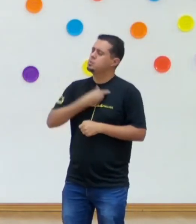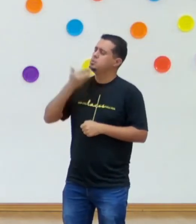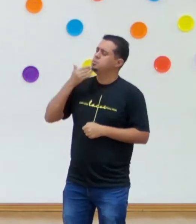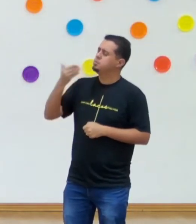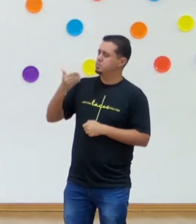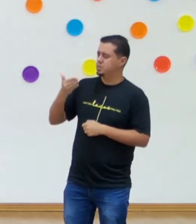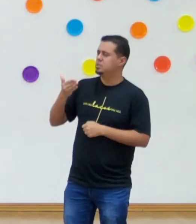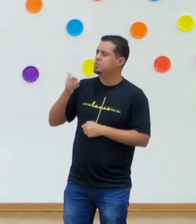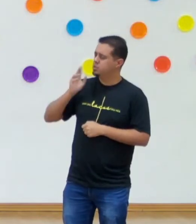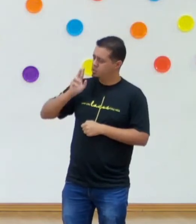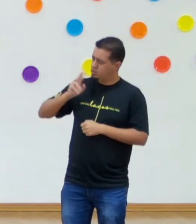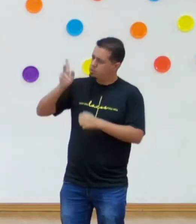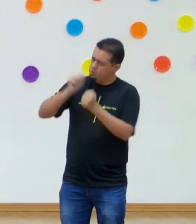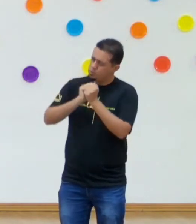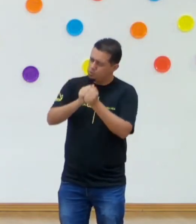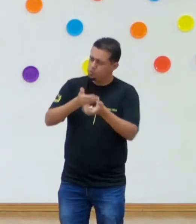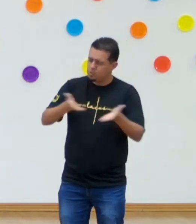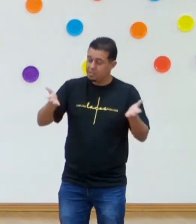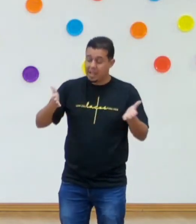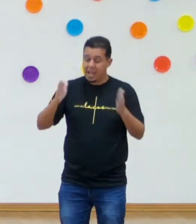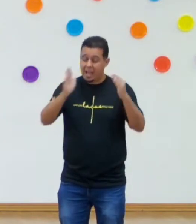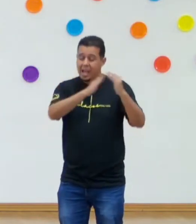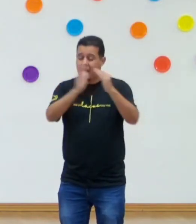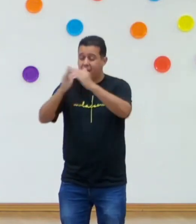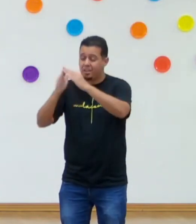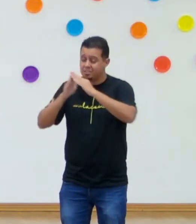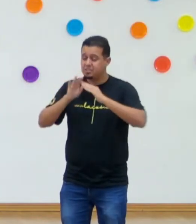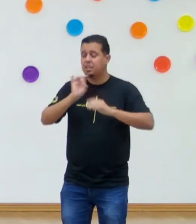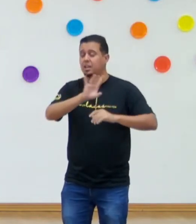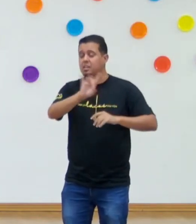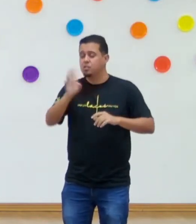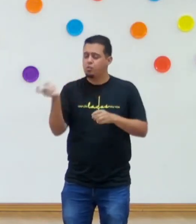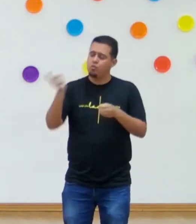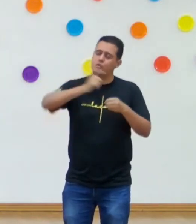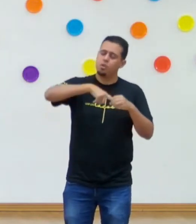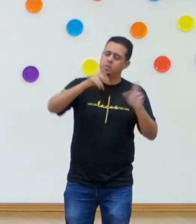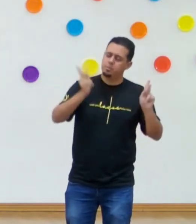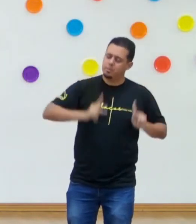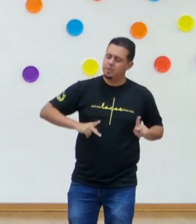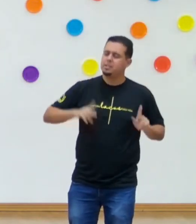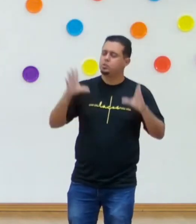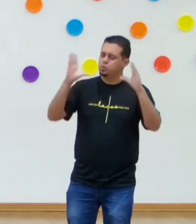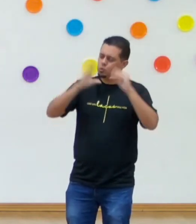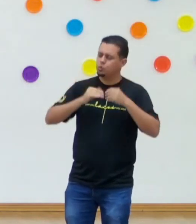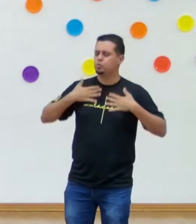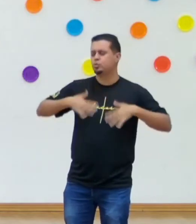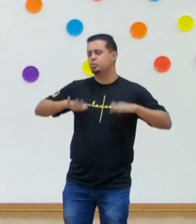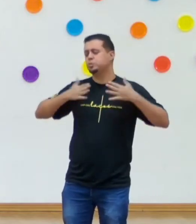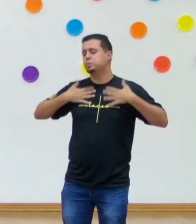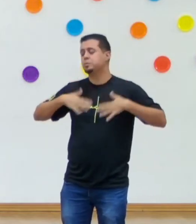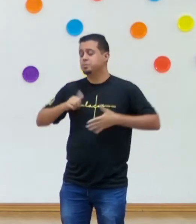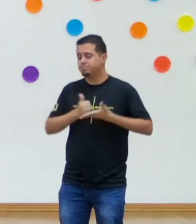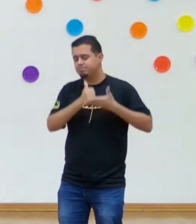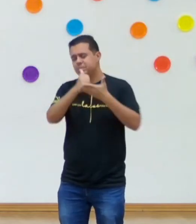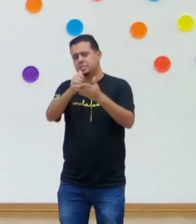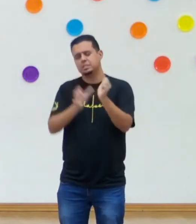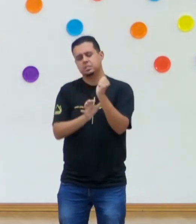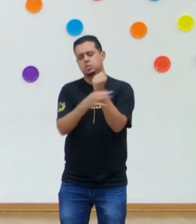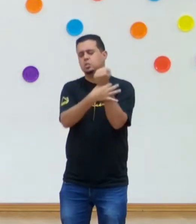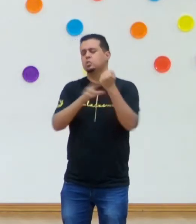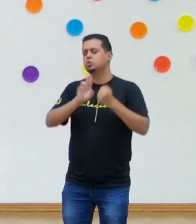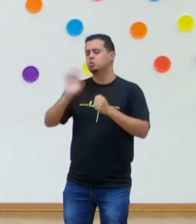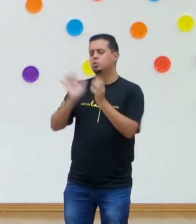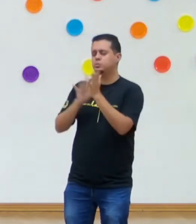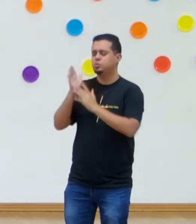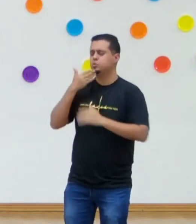com o final desse trabalho, leva-nos de volta para os nossos lares, dê uma noite de paz, de repouso, e leva-nos em segurança. Te pedimos isso em